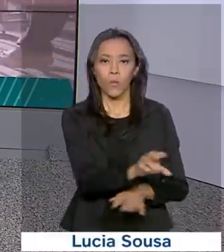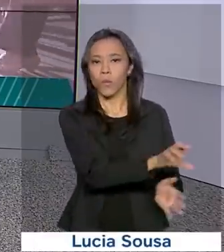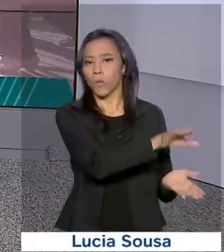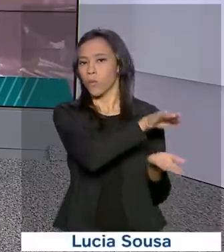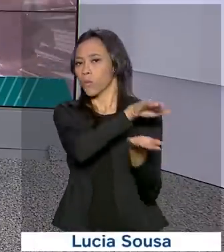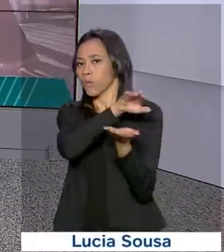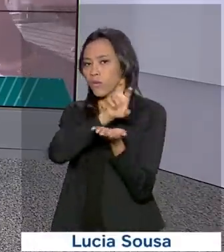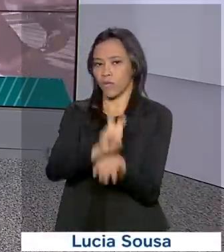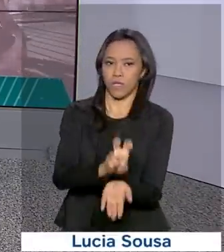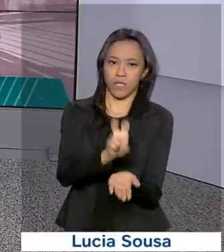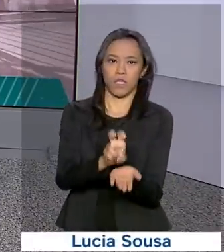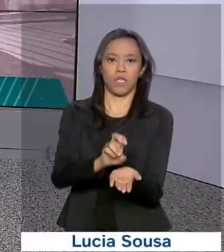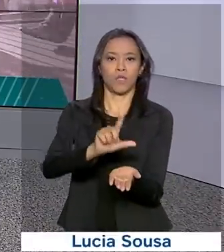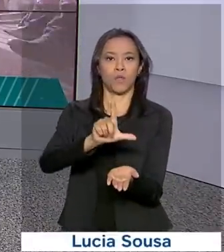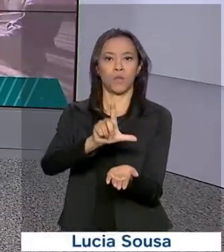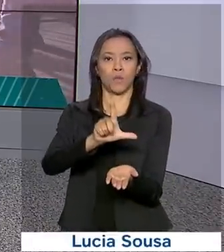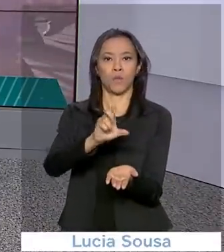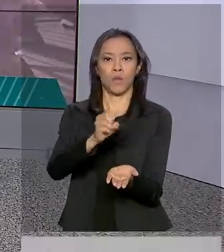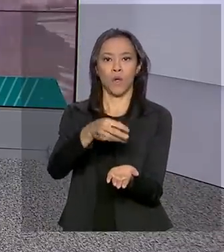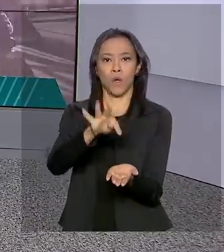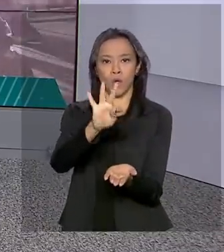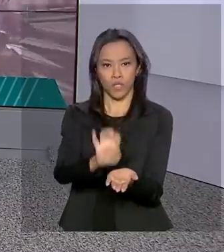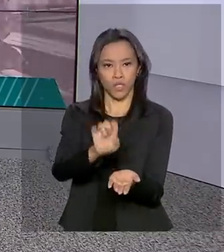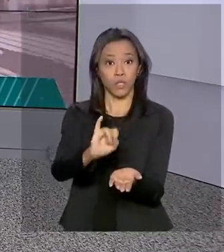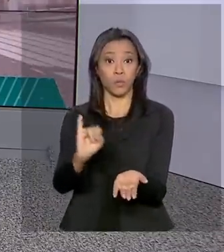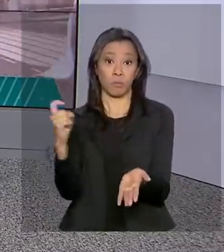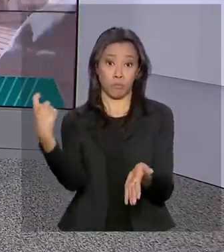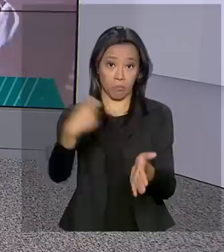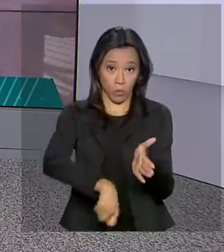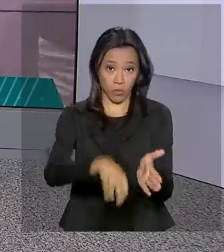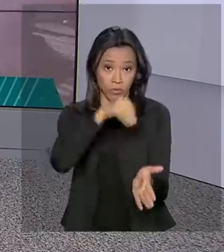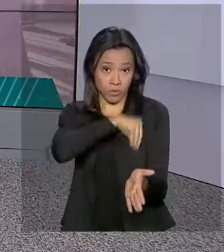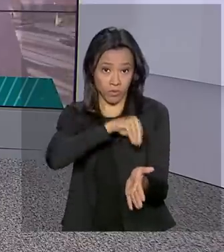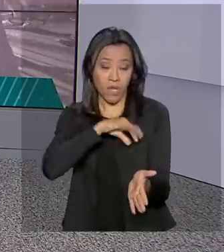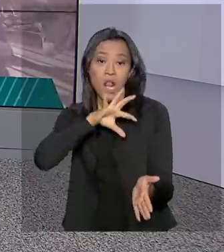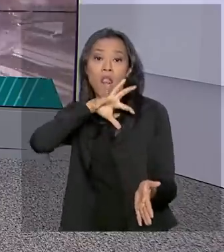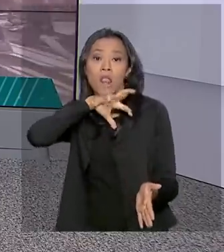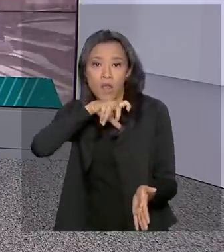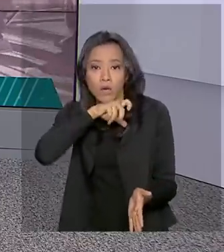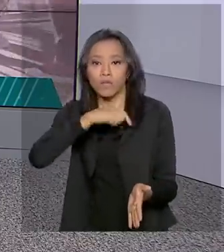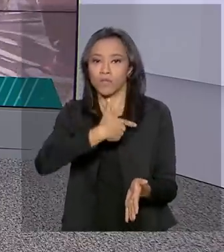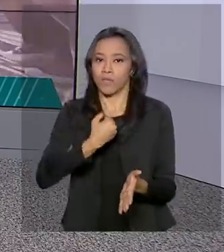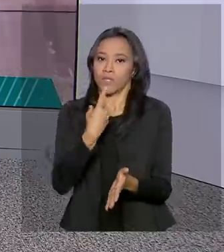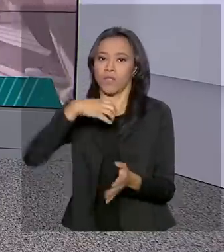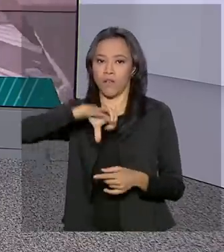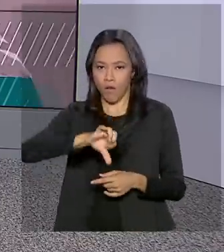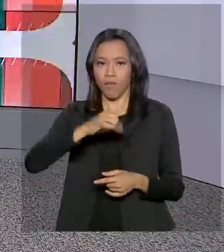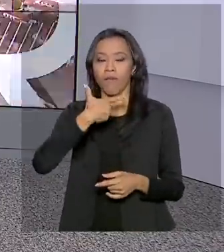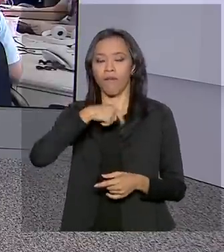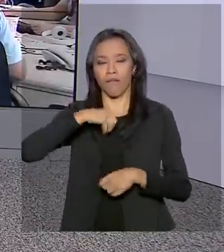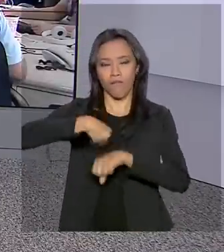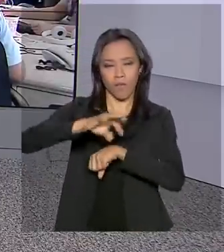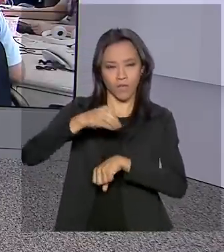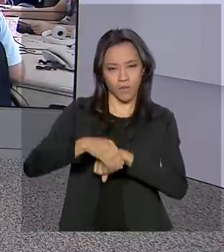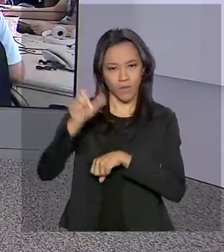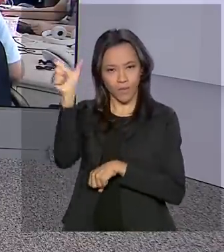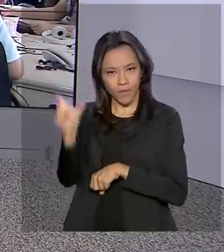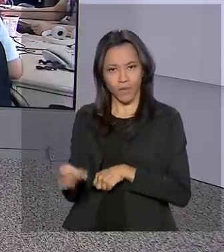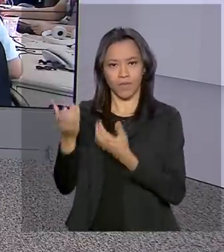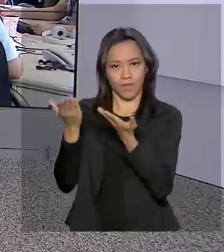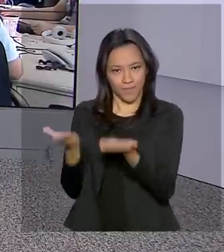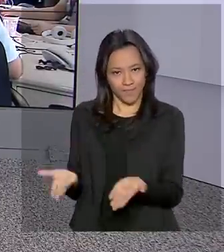quinto lote de restituição do imposto de renda pessoa física 2019 quem tem as informações para a gente a repórter